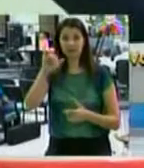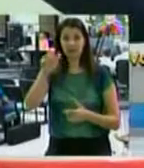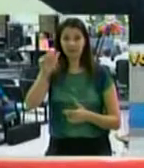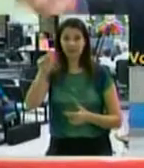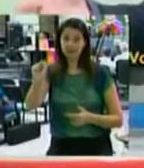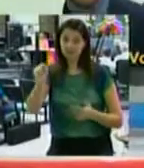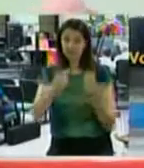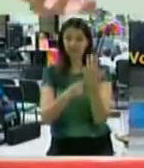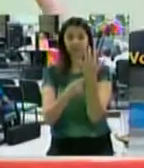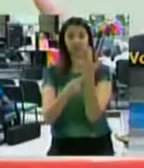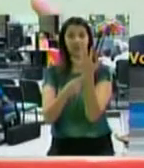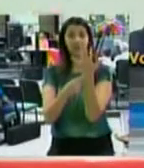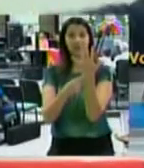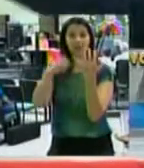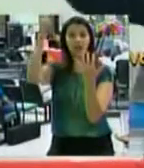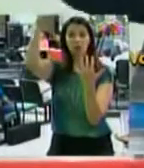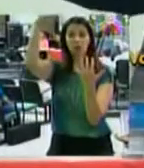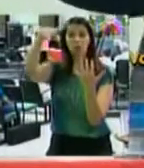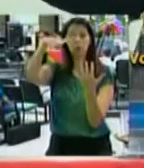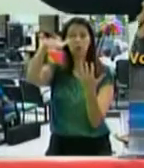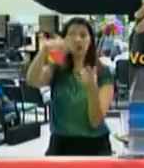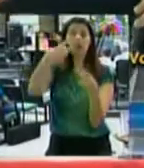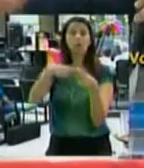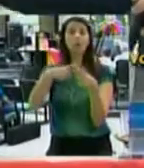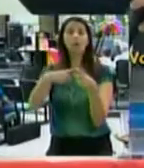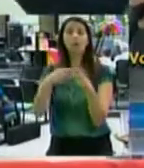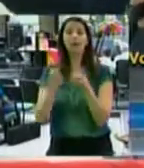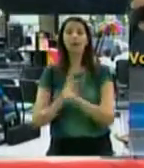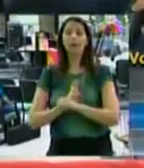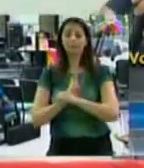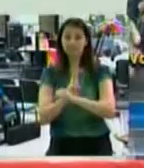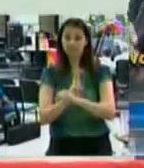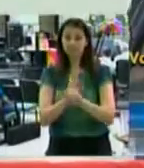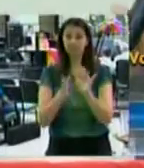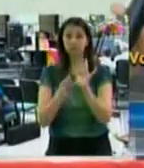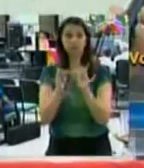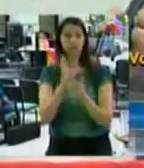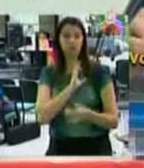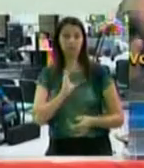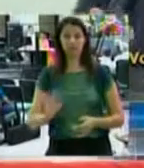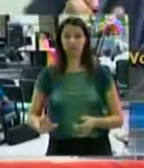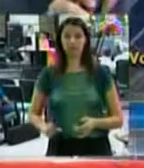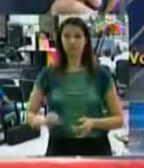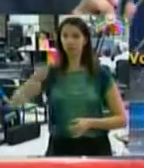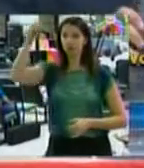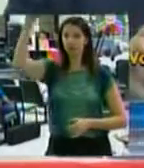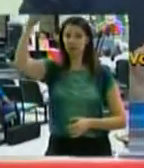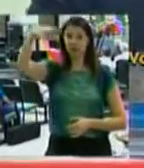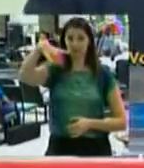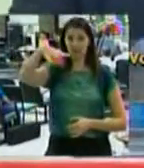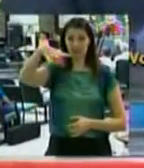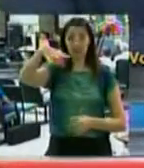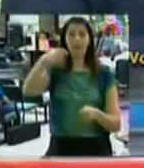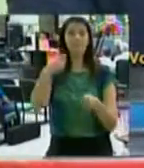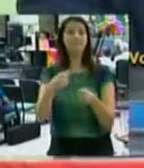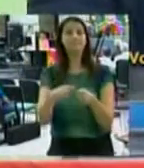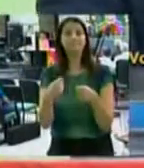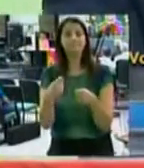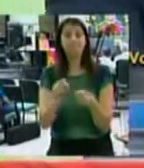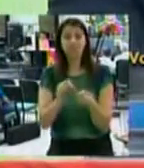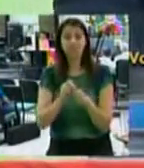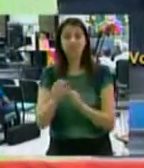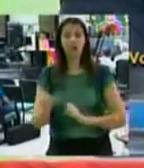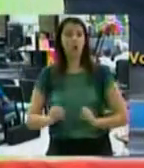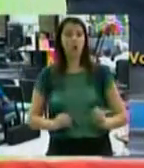para ele que a igreja representa Cristo na terra. Candeias são obras que se